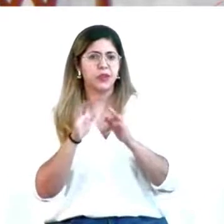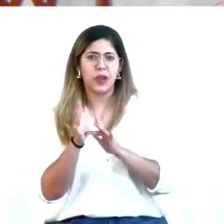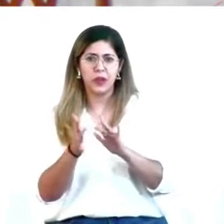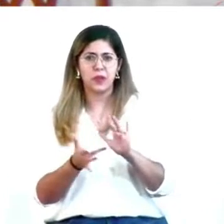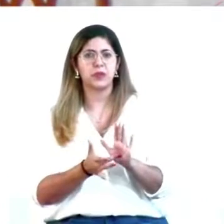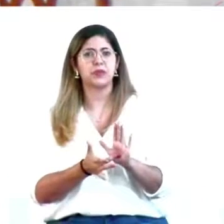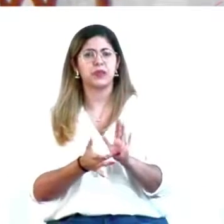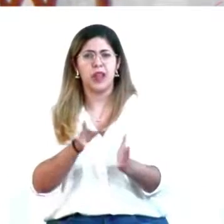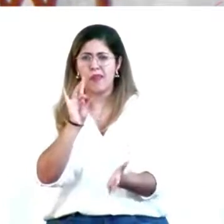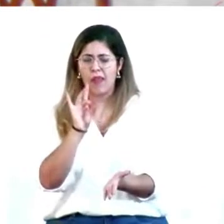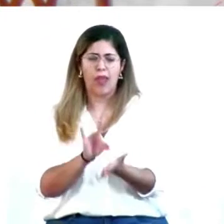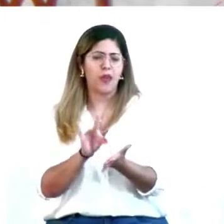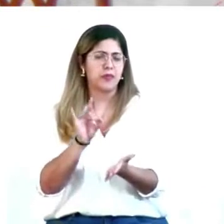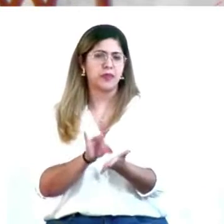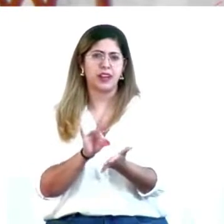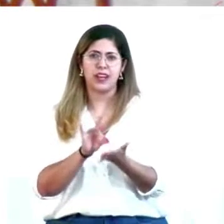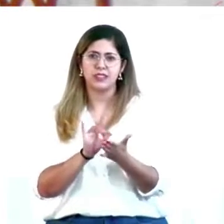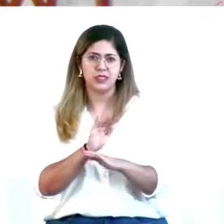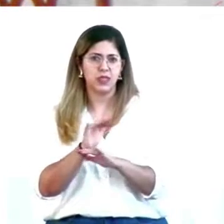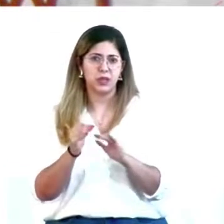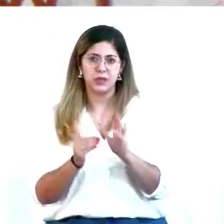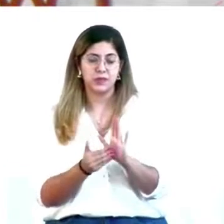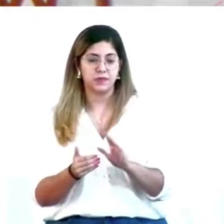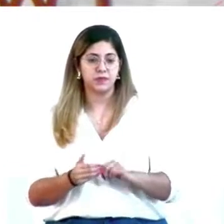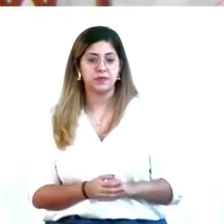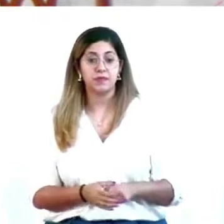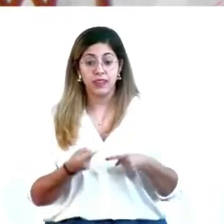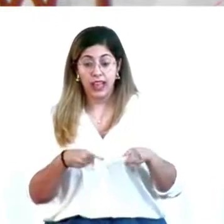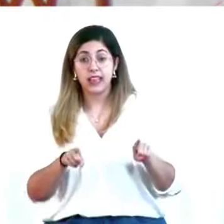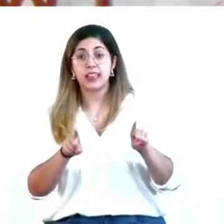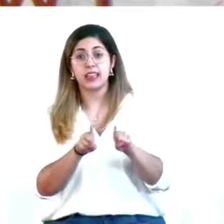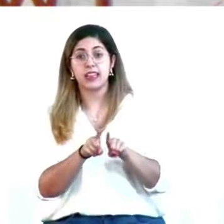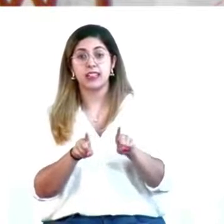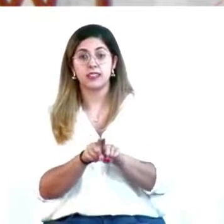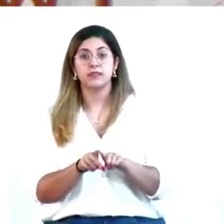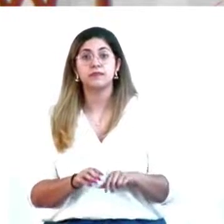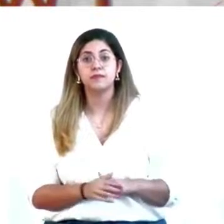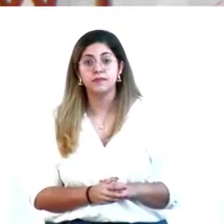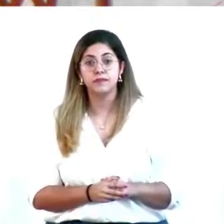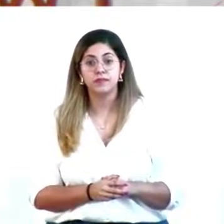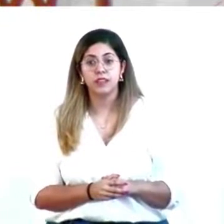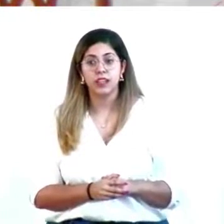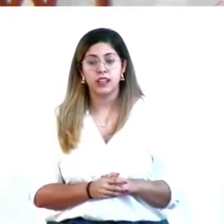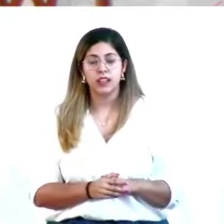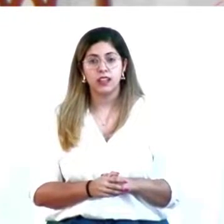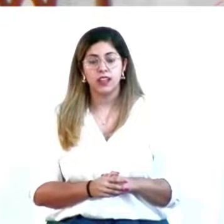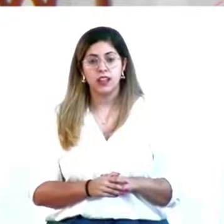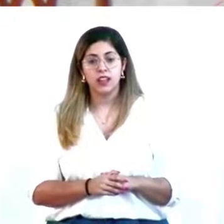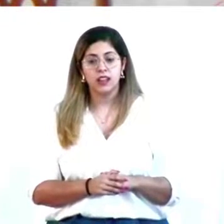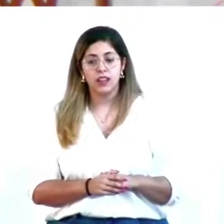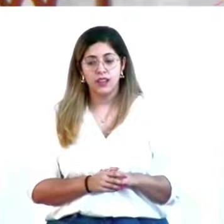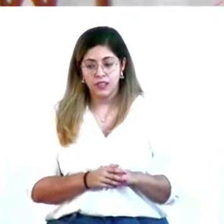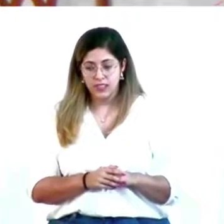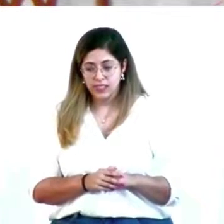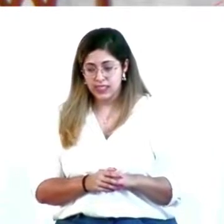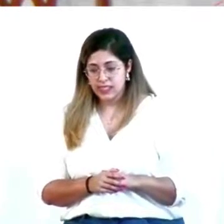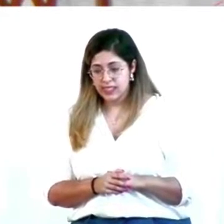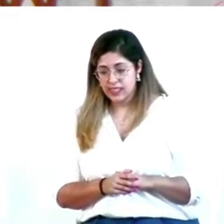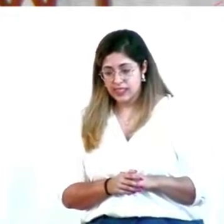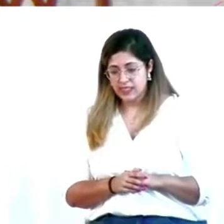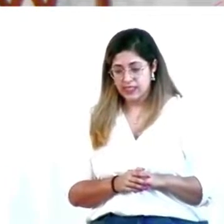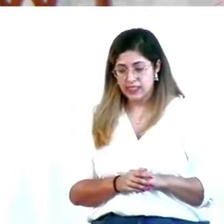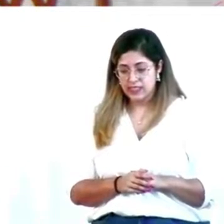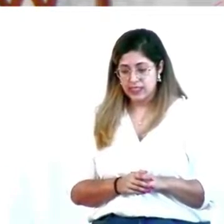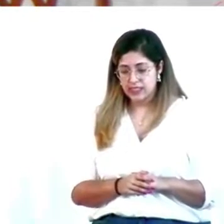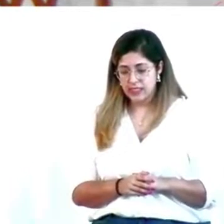procedentes da verdade. Com isso, havendo abandono dos hábitos escravizadores, para no lugar